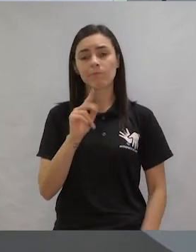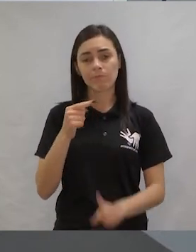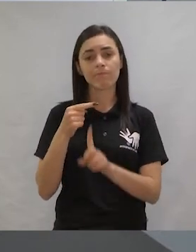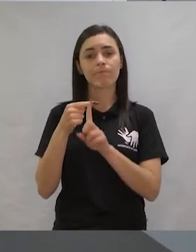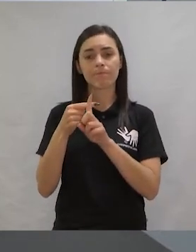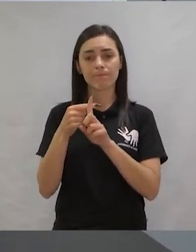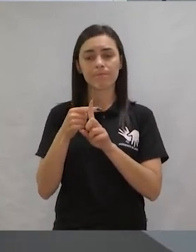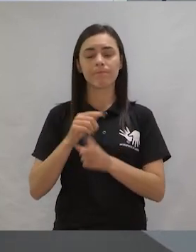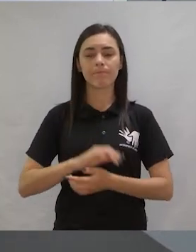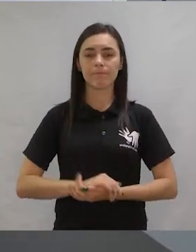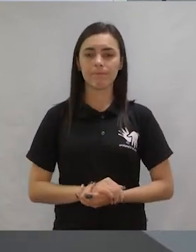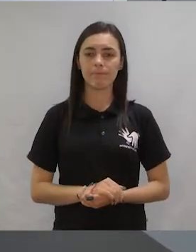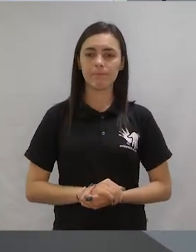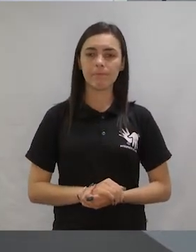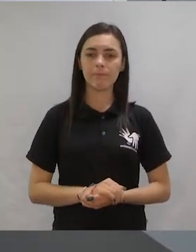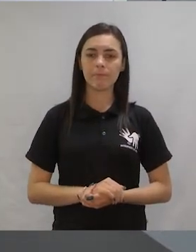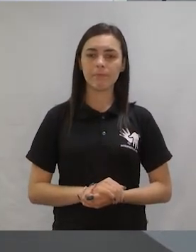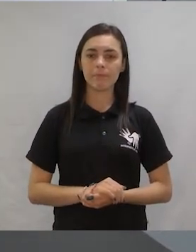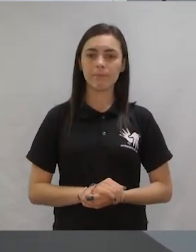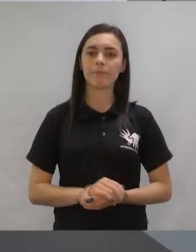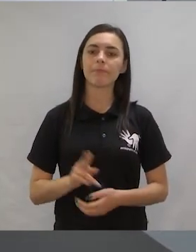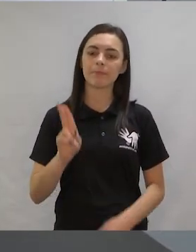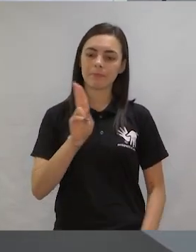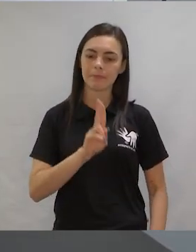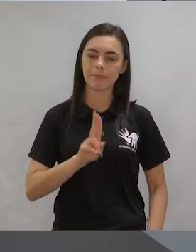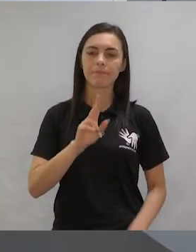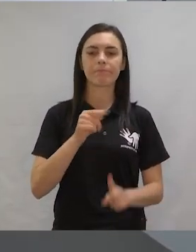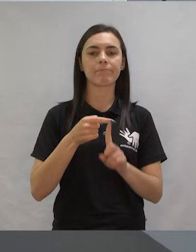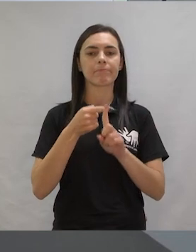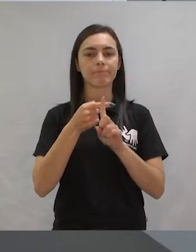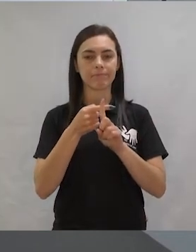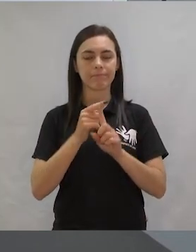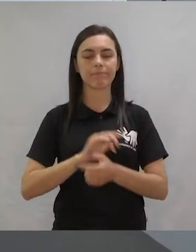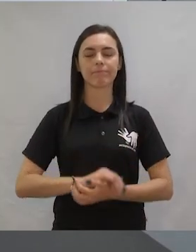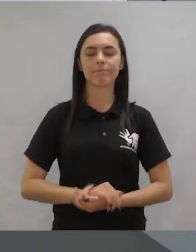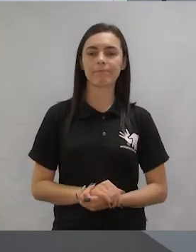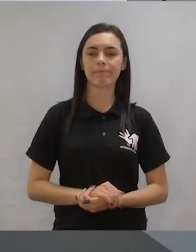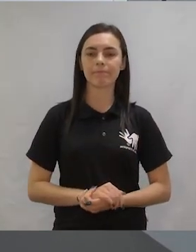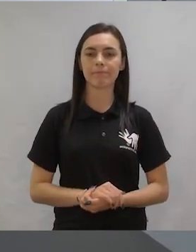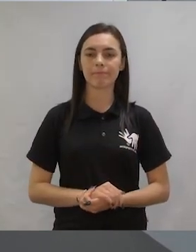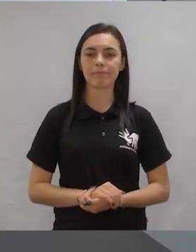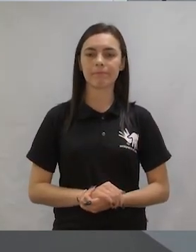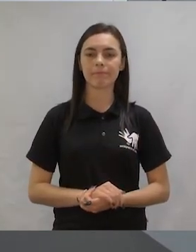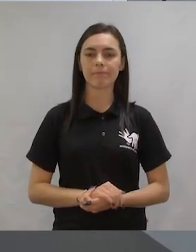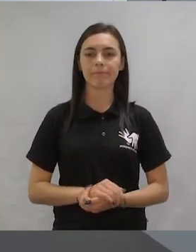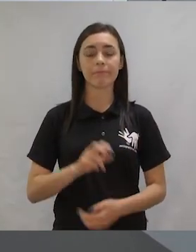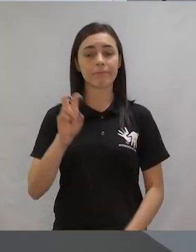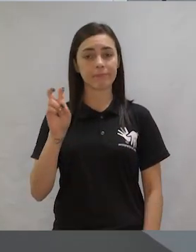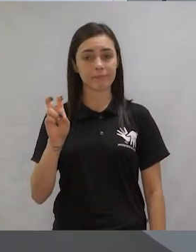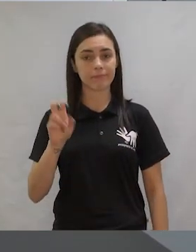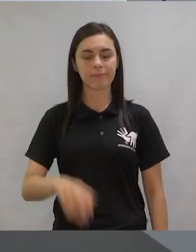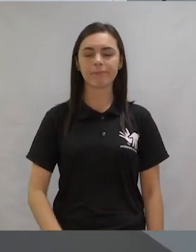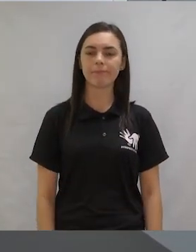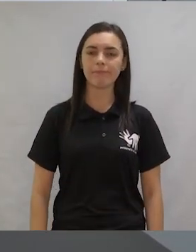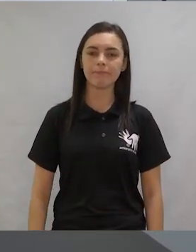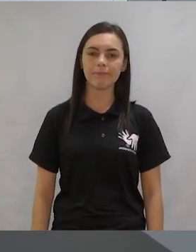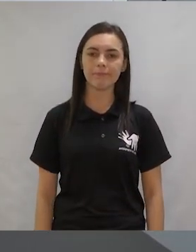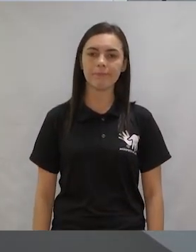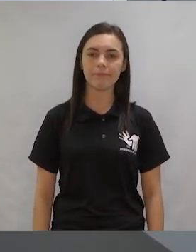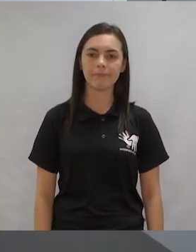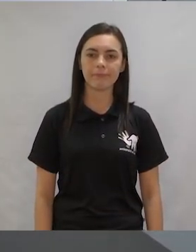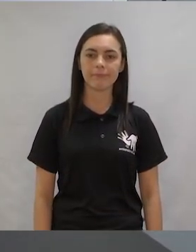bem, a adição. Então, é o símbolo da adição que eu coloco aqui. Somado